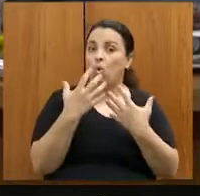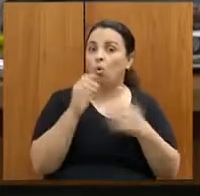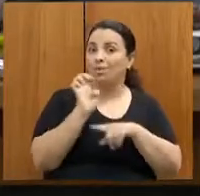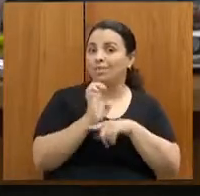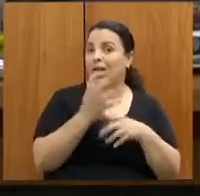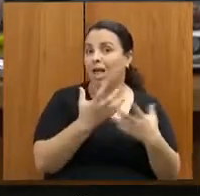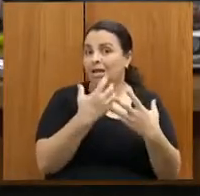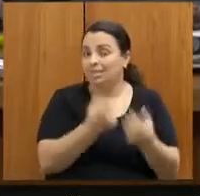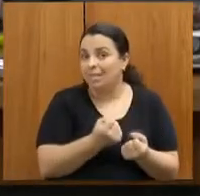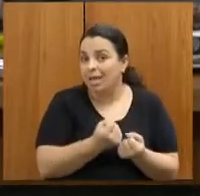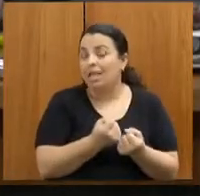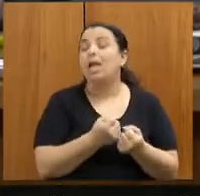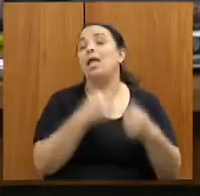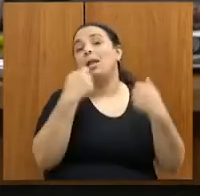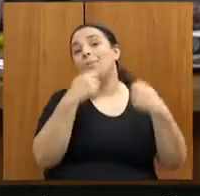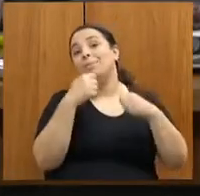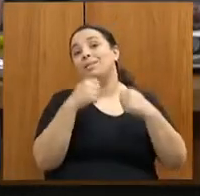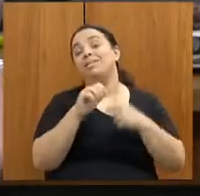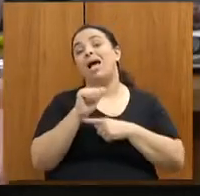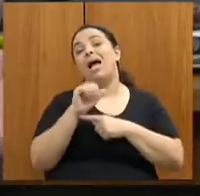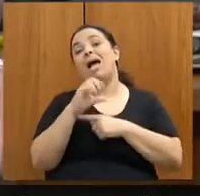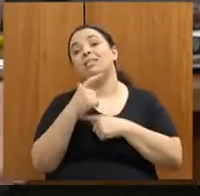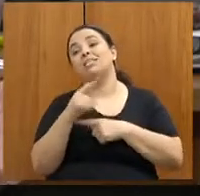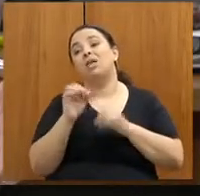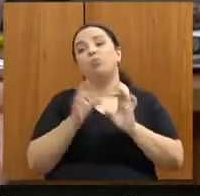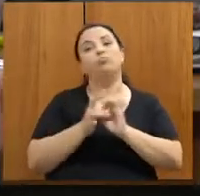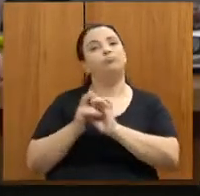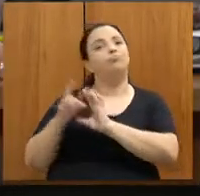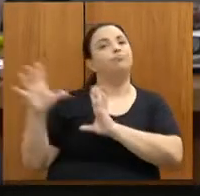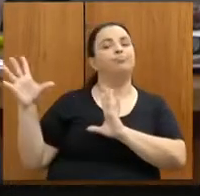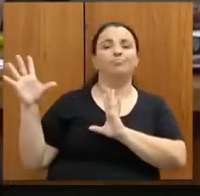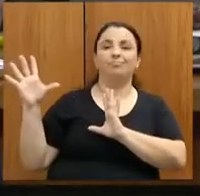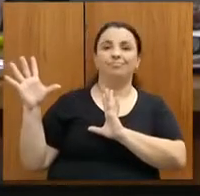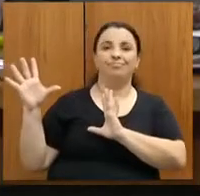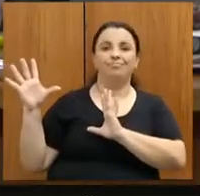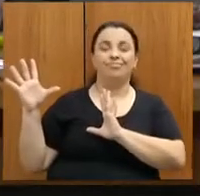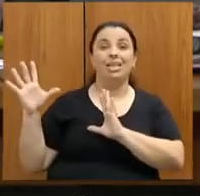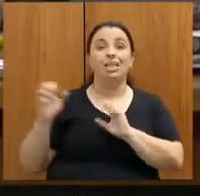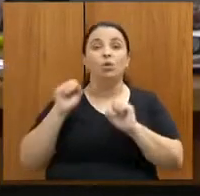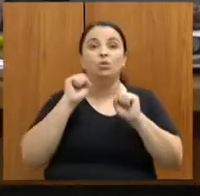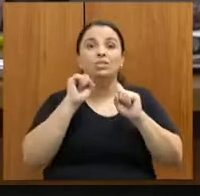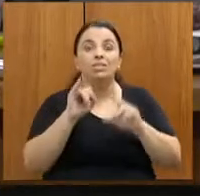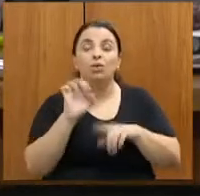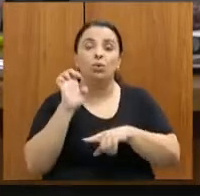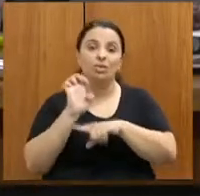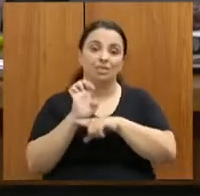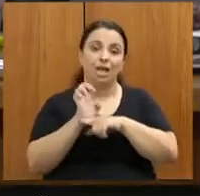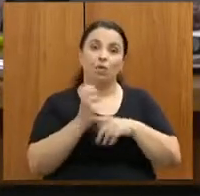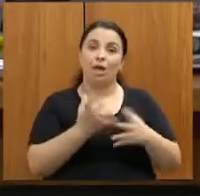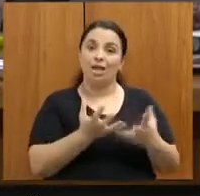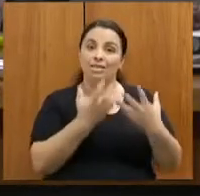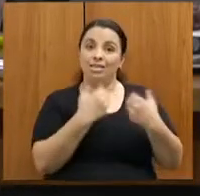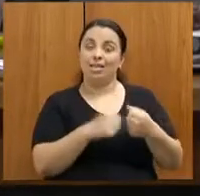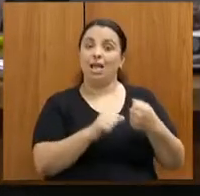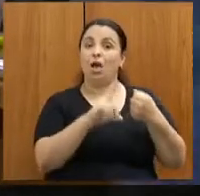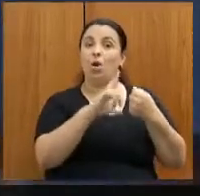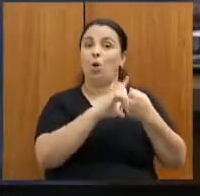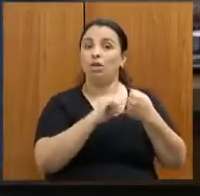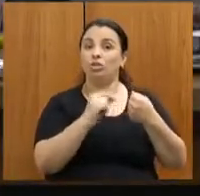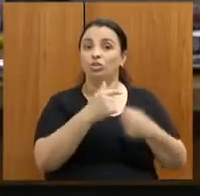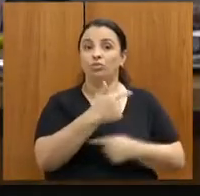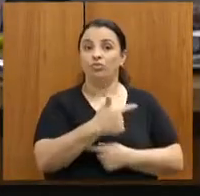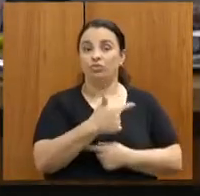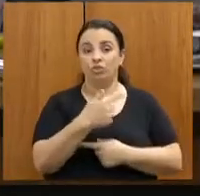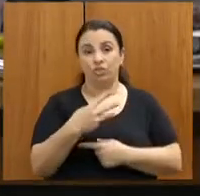das ações é que ele tem hoje que estão nas liminares Então a partir do momento que ele adere ao artigo 23